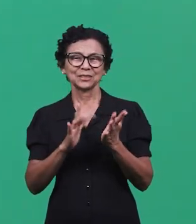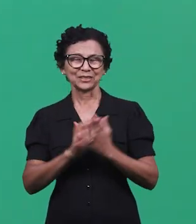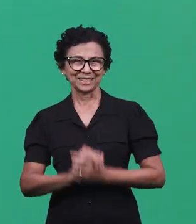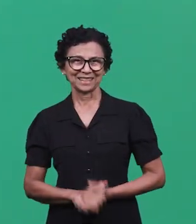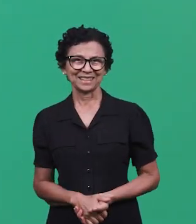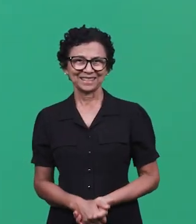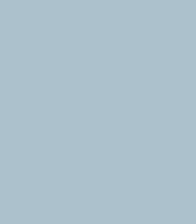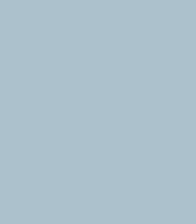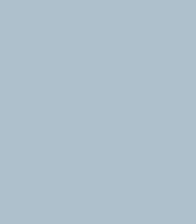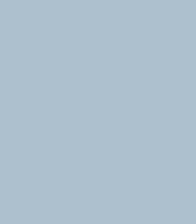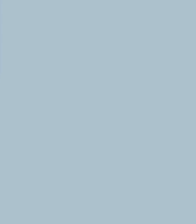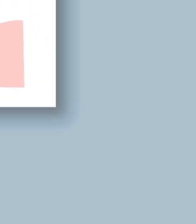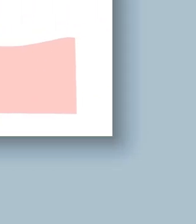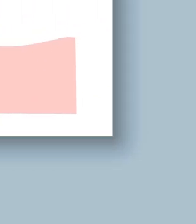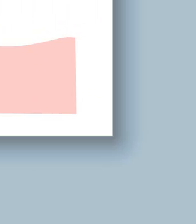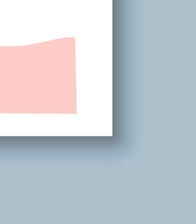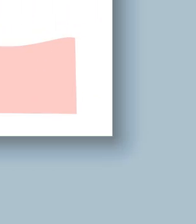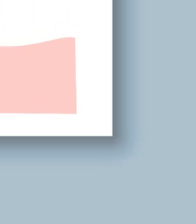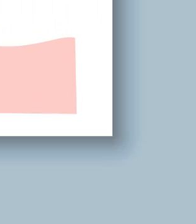Senhor Jesus.